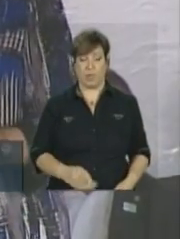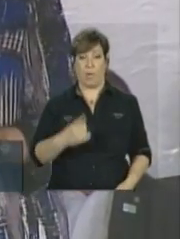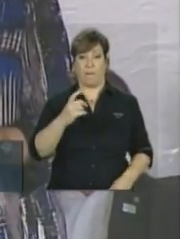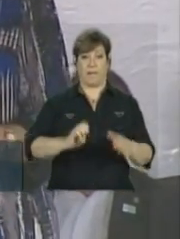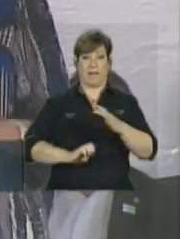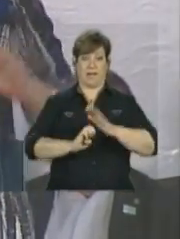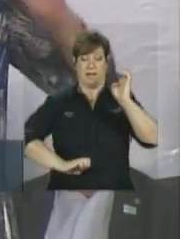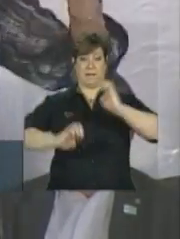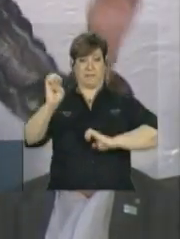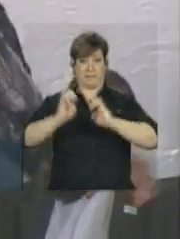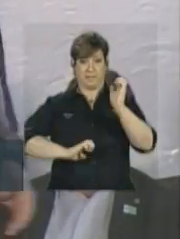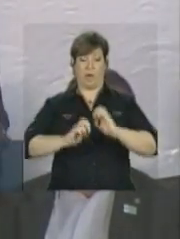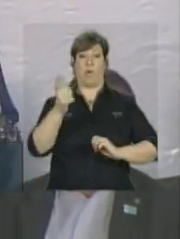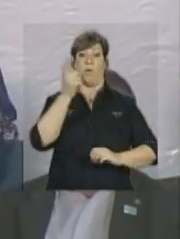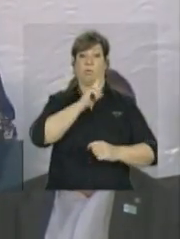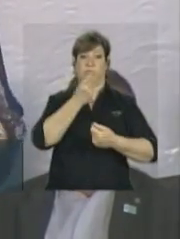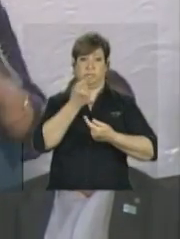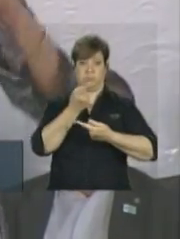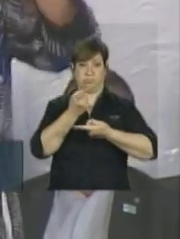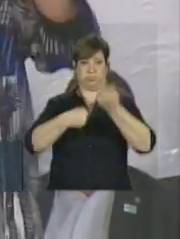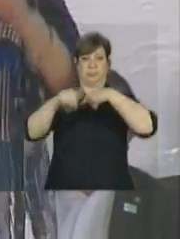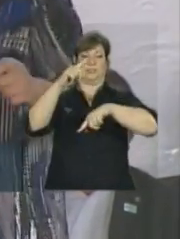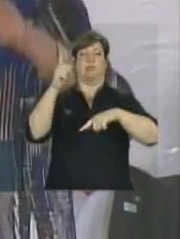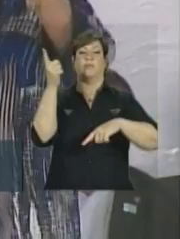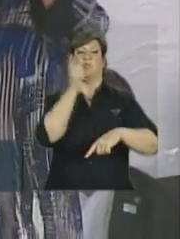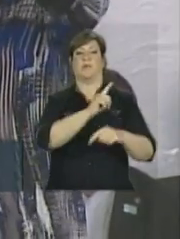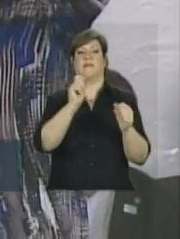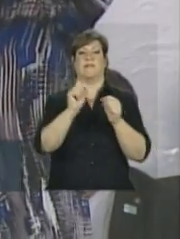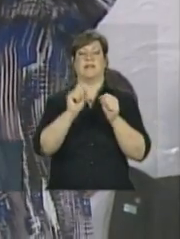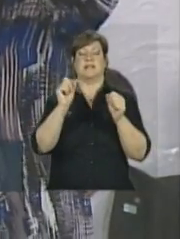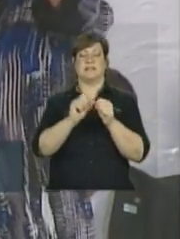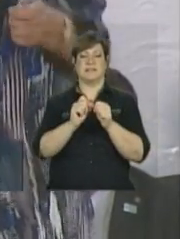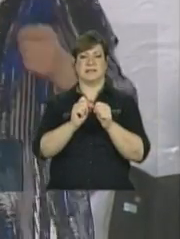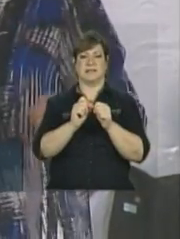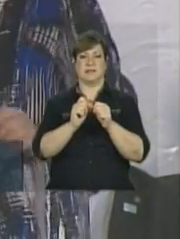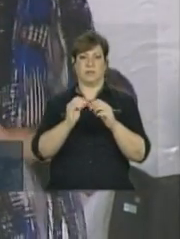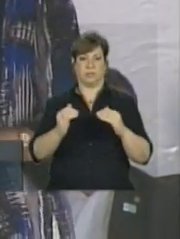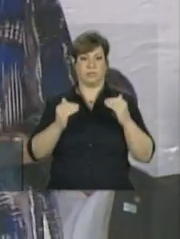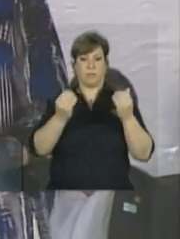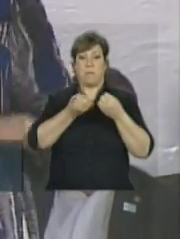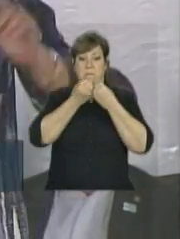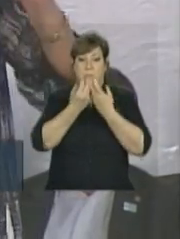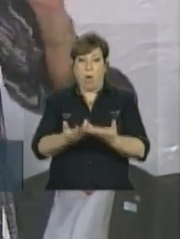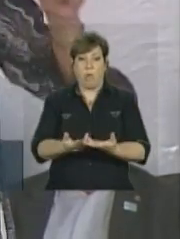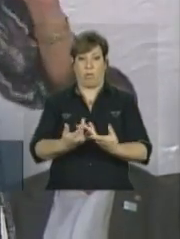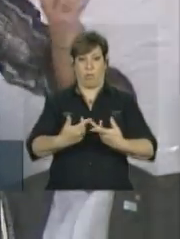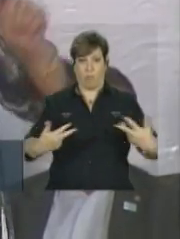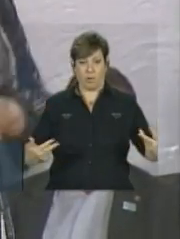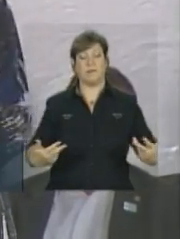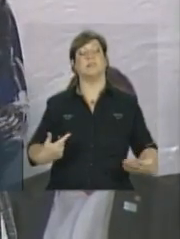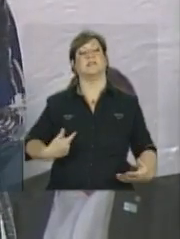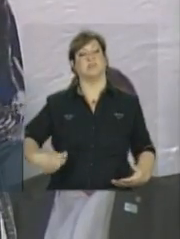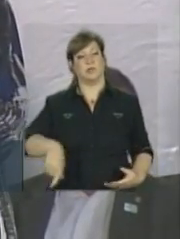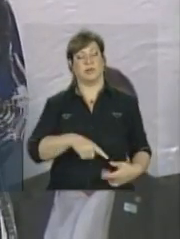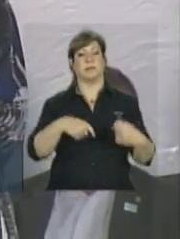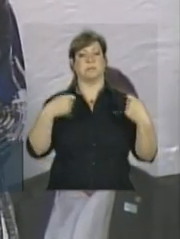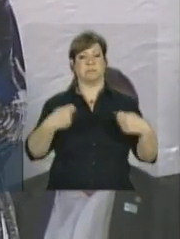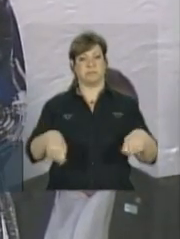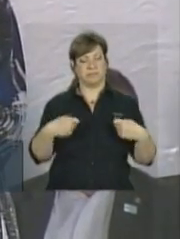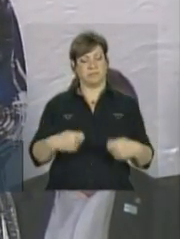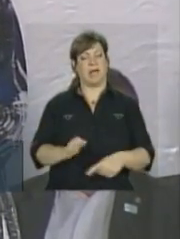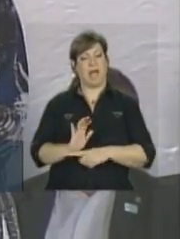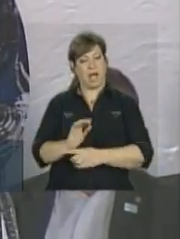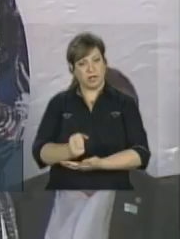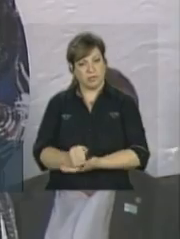consegue dar um salto e fazer um bom produto, a gente tem de